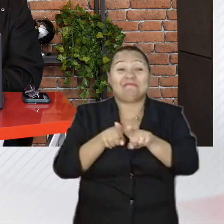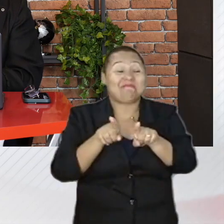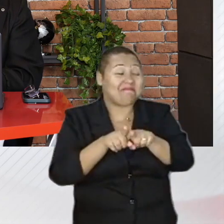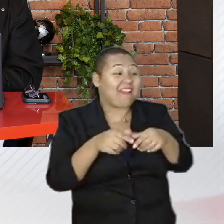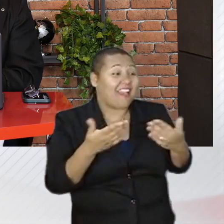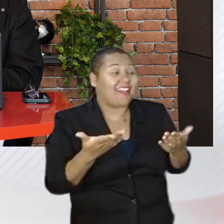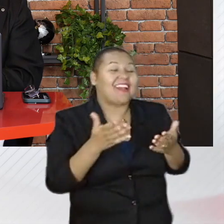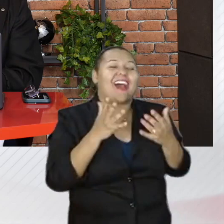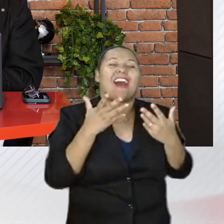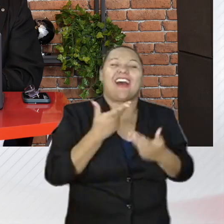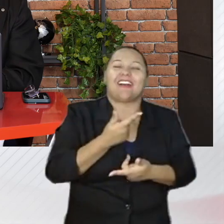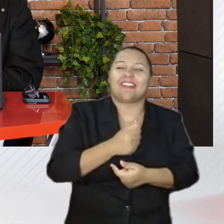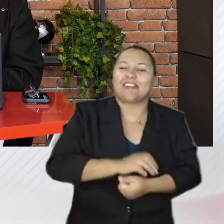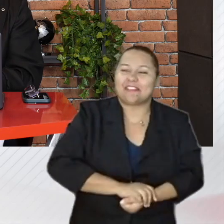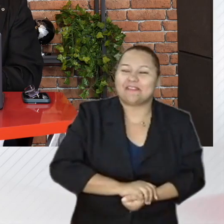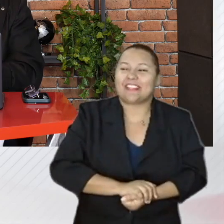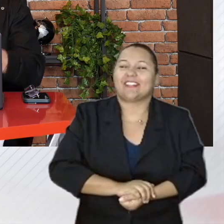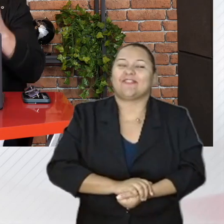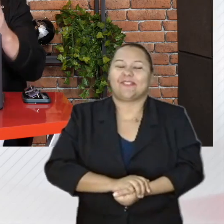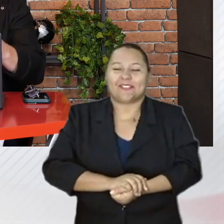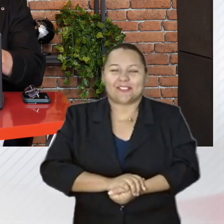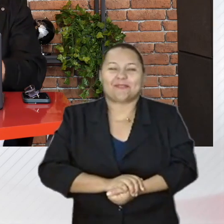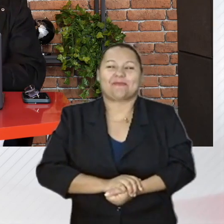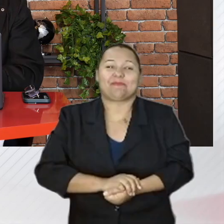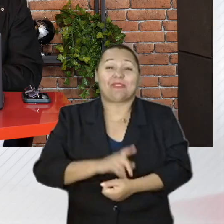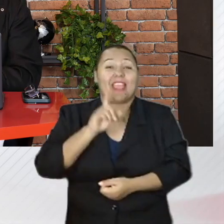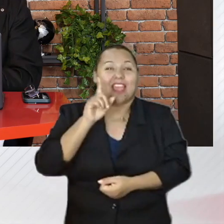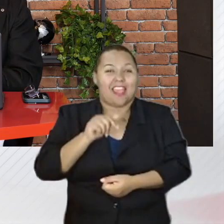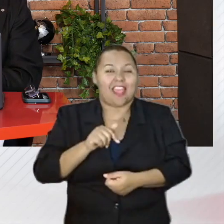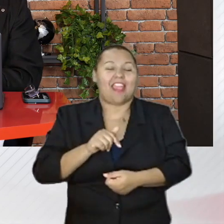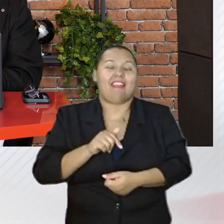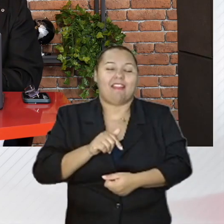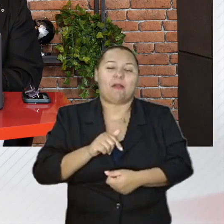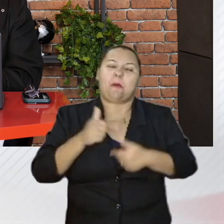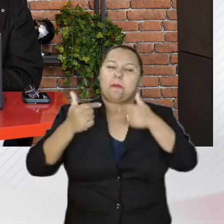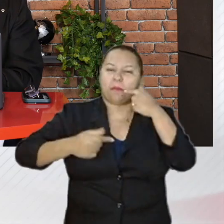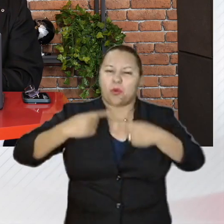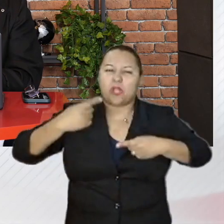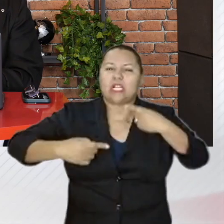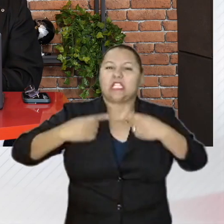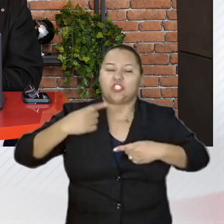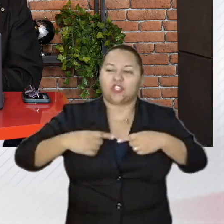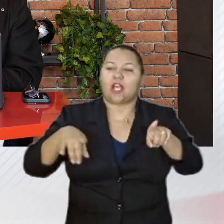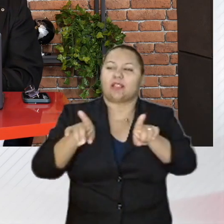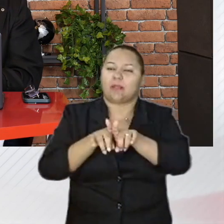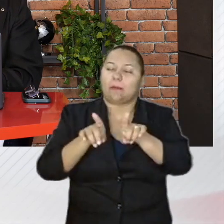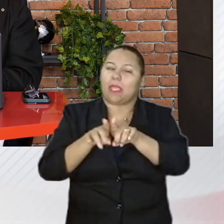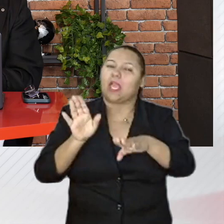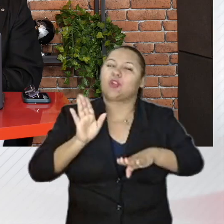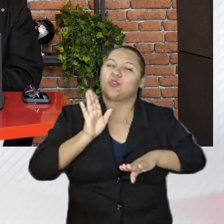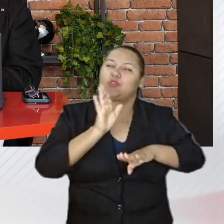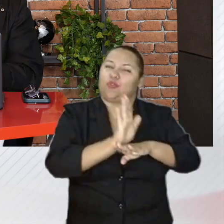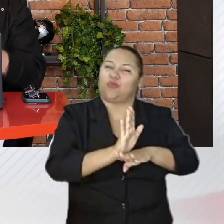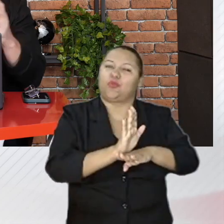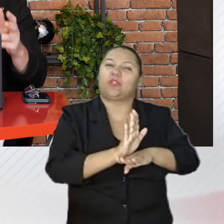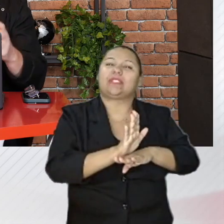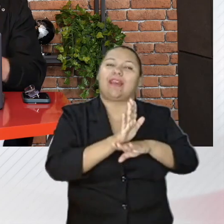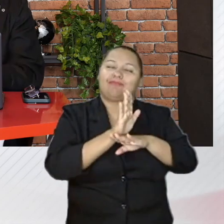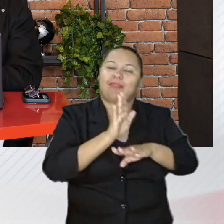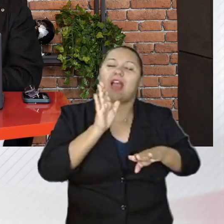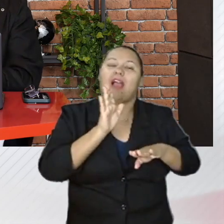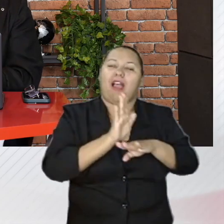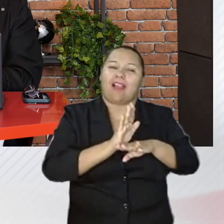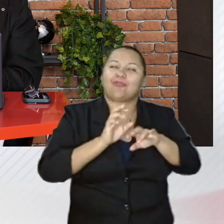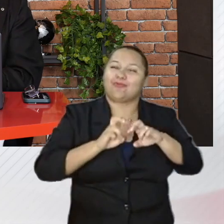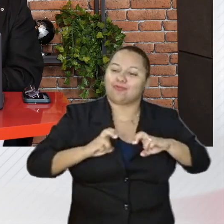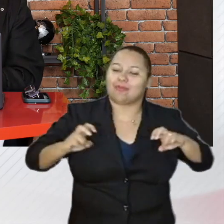E além de ser a gente costuma falar de um quadro político, né, faz intervenção política, ajuda muito a bancada na elaboração de política